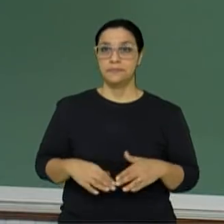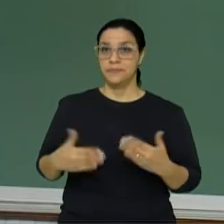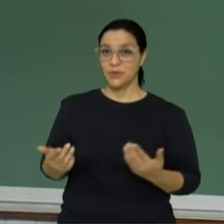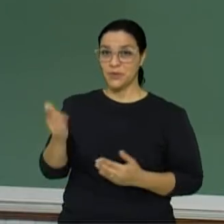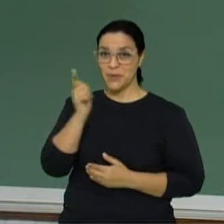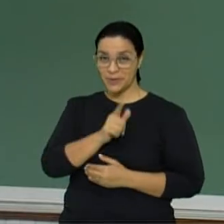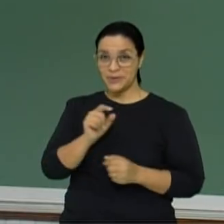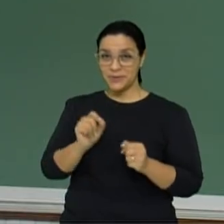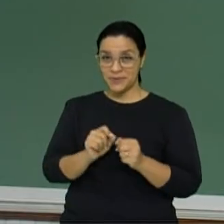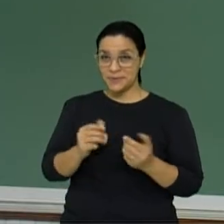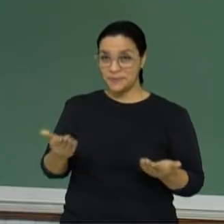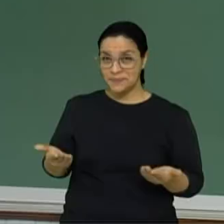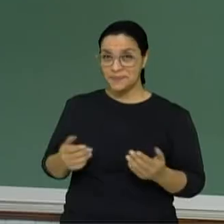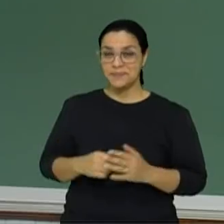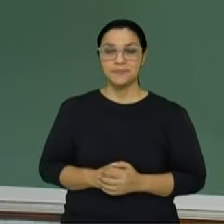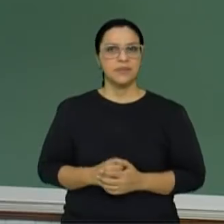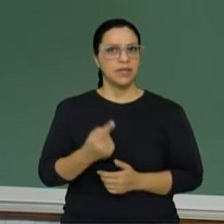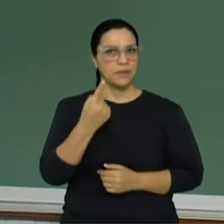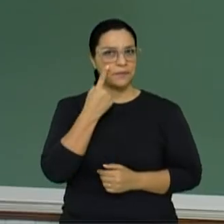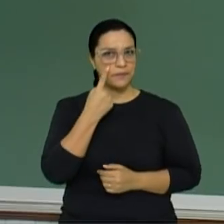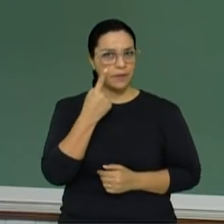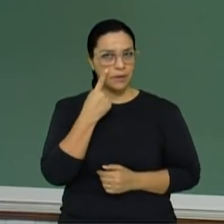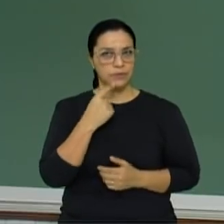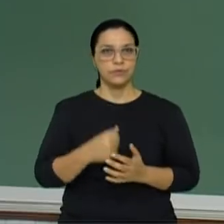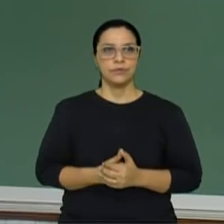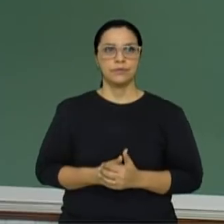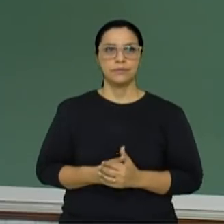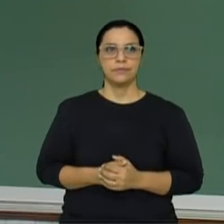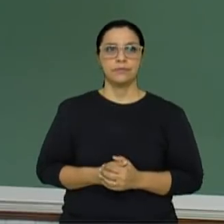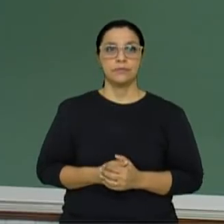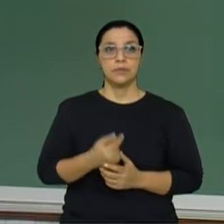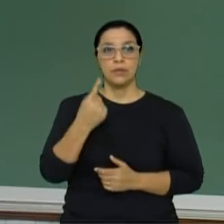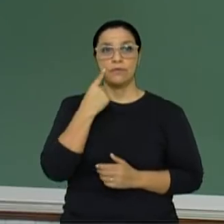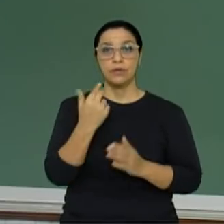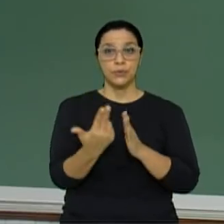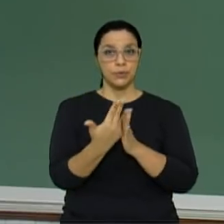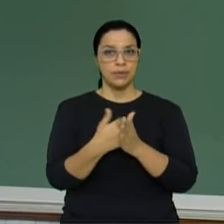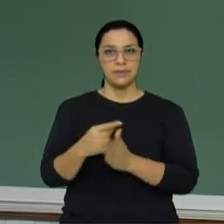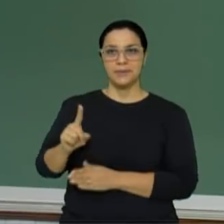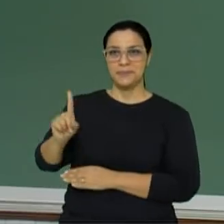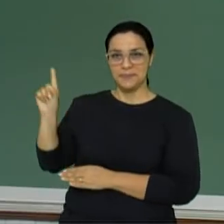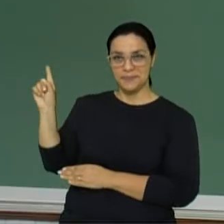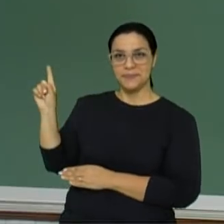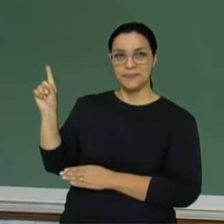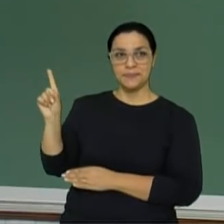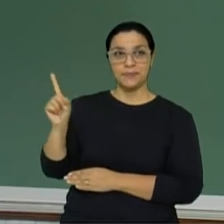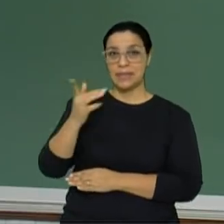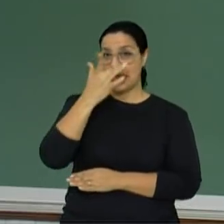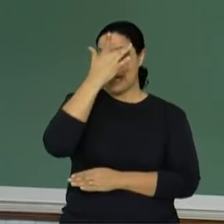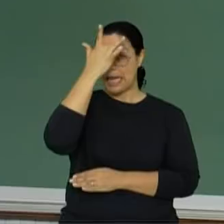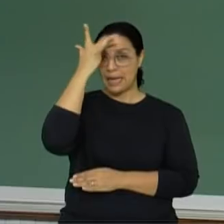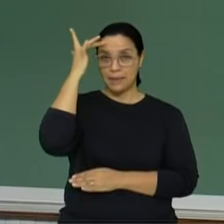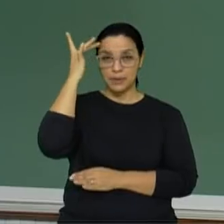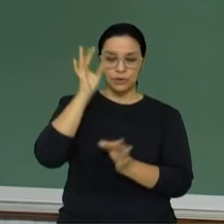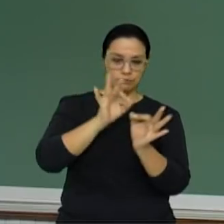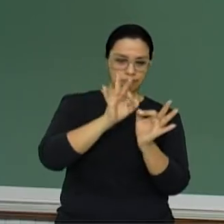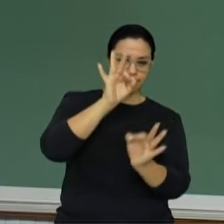Então, conseguiram? Veja, olha aqui as figuras, né? Aqui eu tenho,